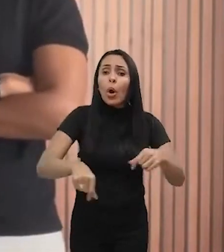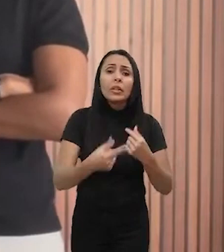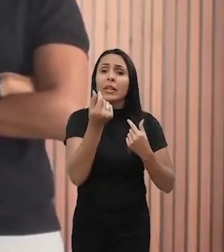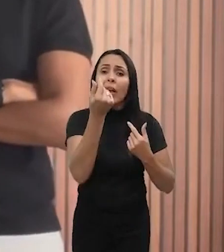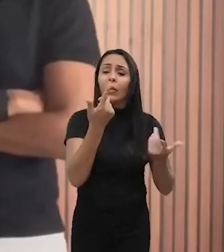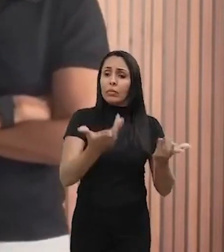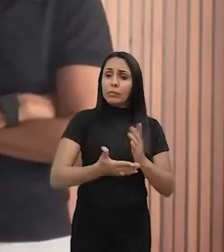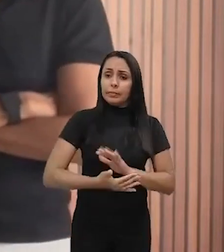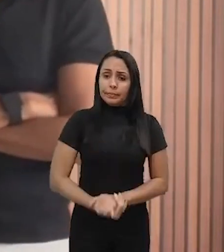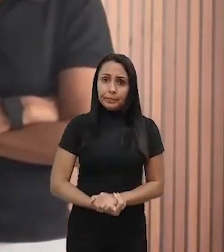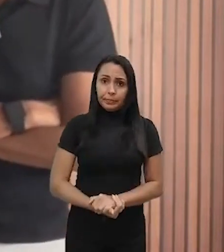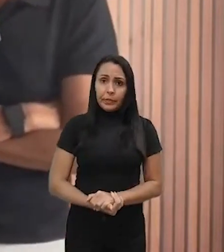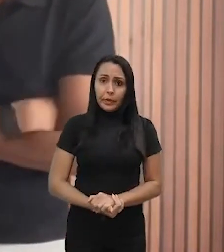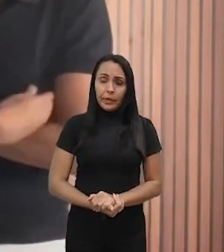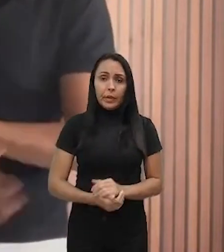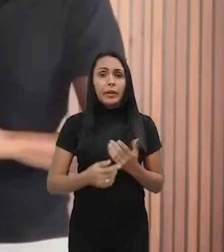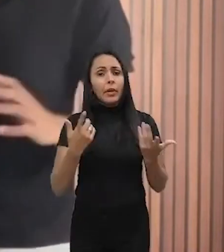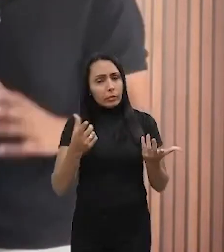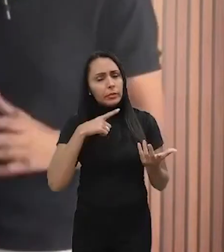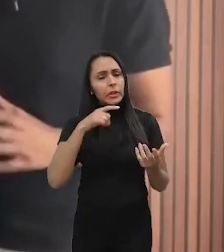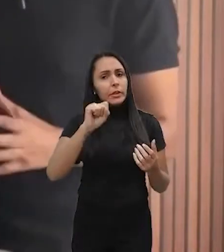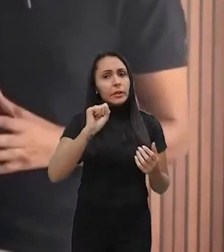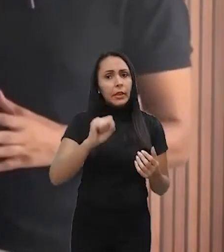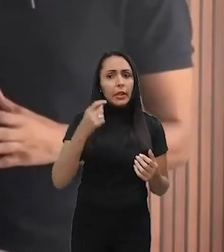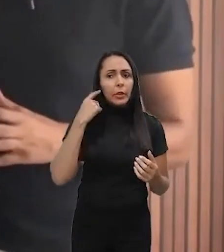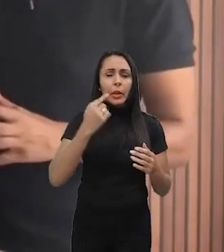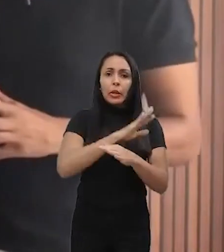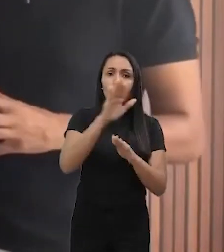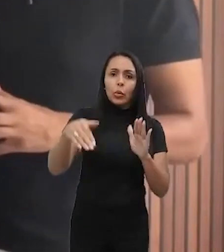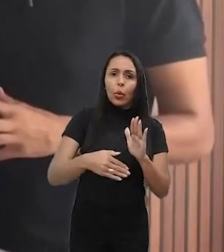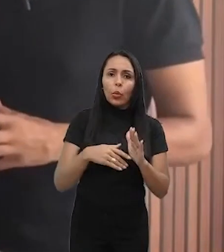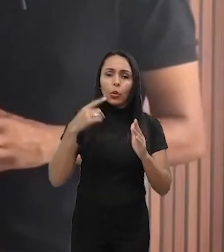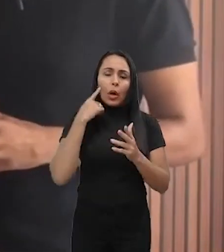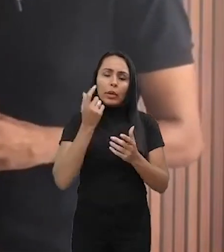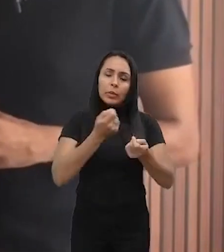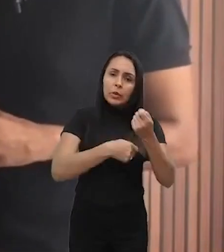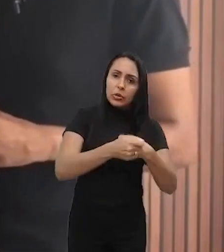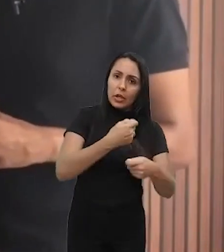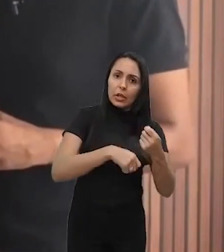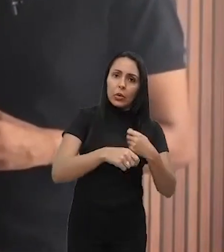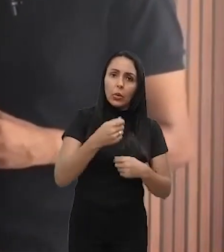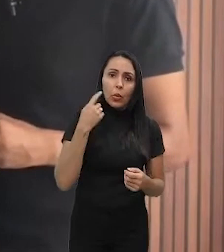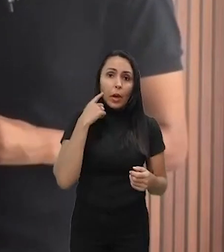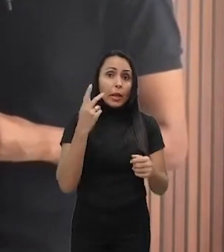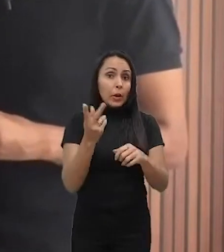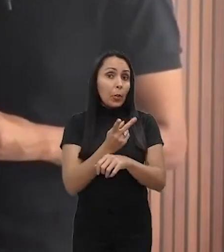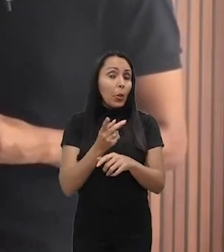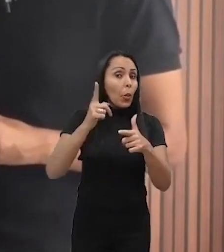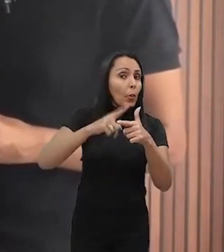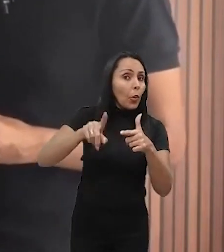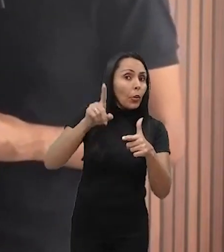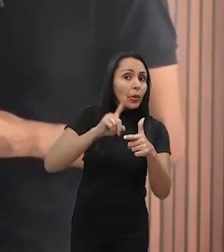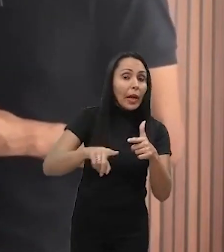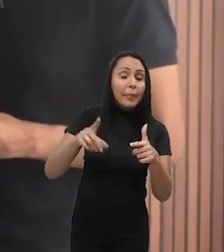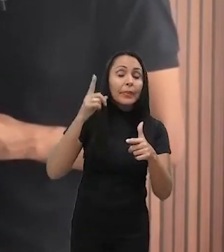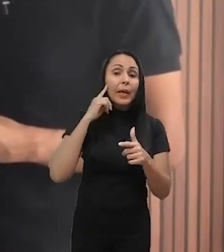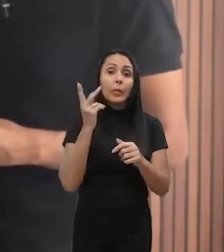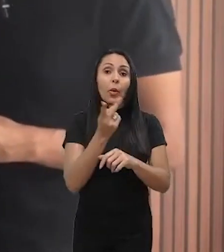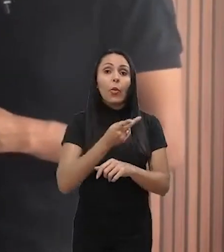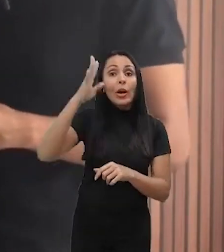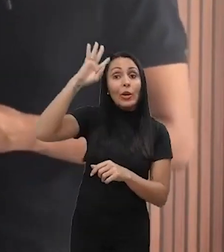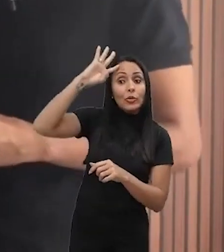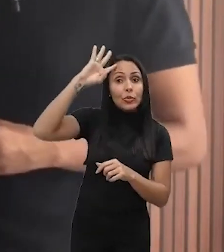aí como é que faz isso. Não tinha como. Tinha sim. Porque todo bom administrador, ele não procura o problema, ele procura